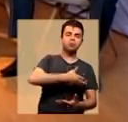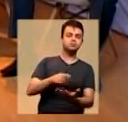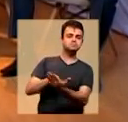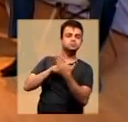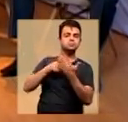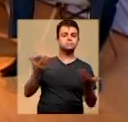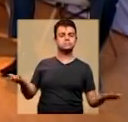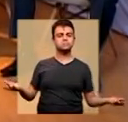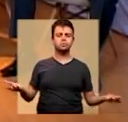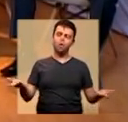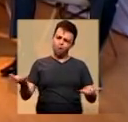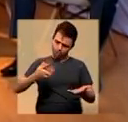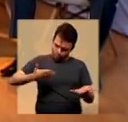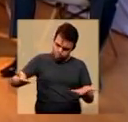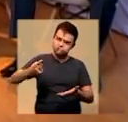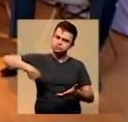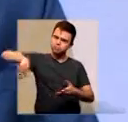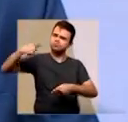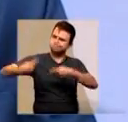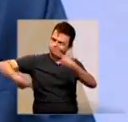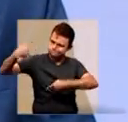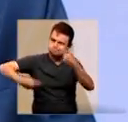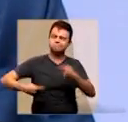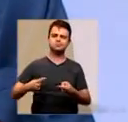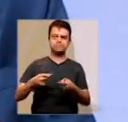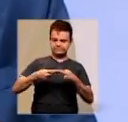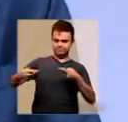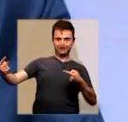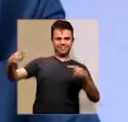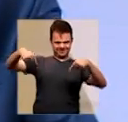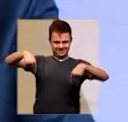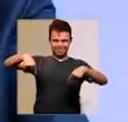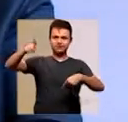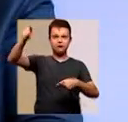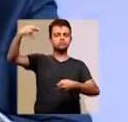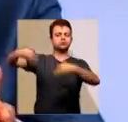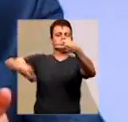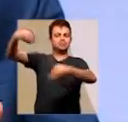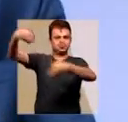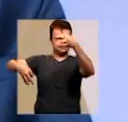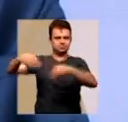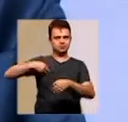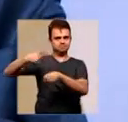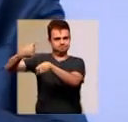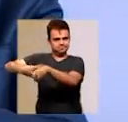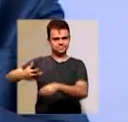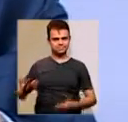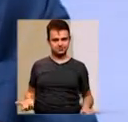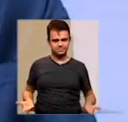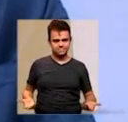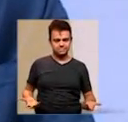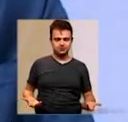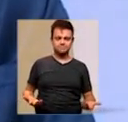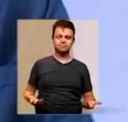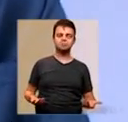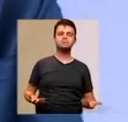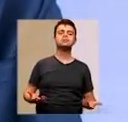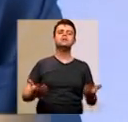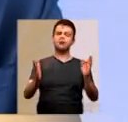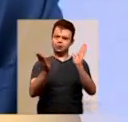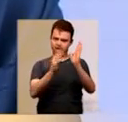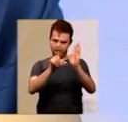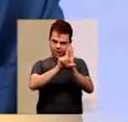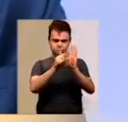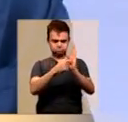uma tese que nós estamos defendendo. Essa semana teve um julgamento assim. E existe hoje outros meios de provas que o próprio